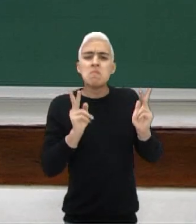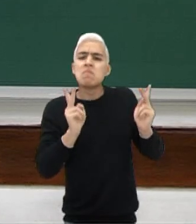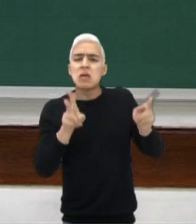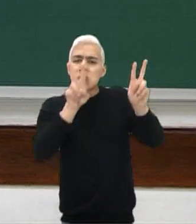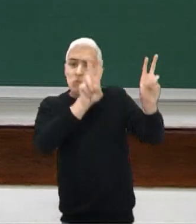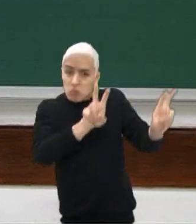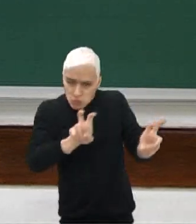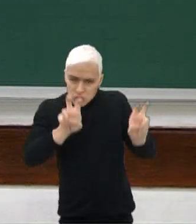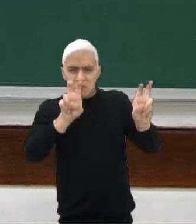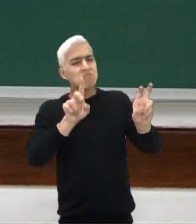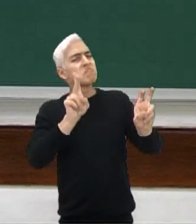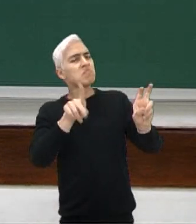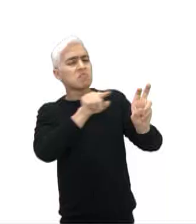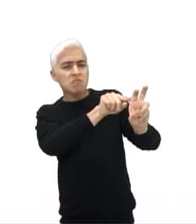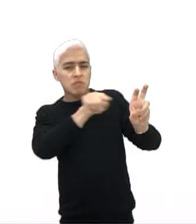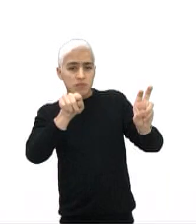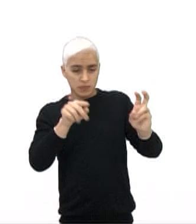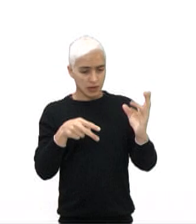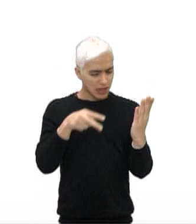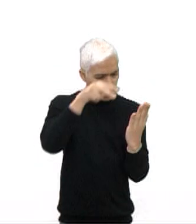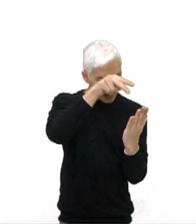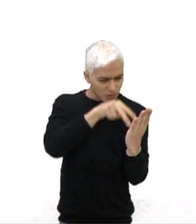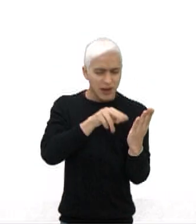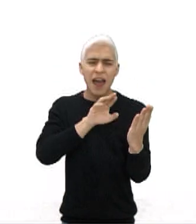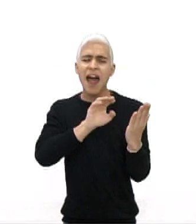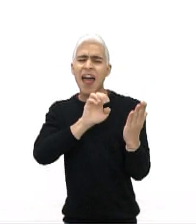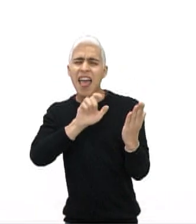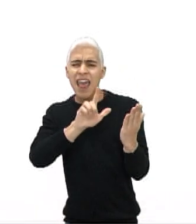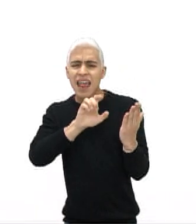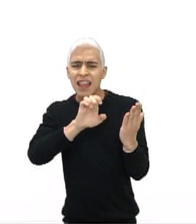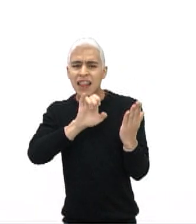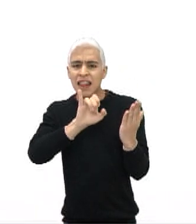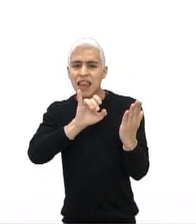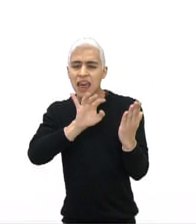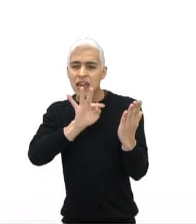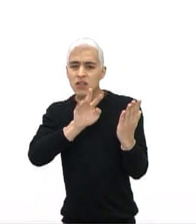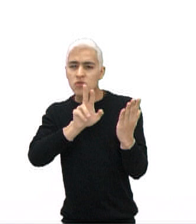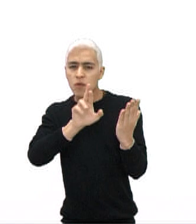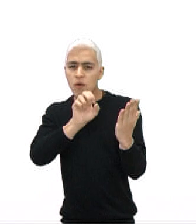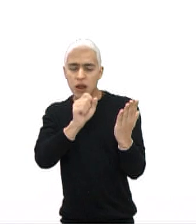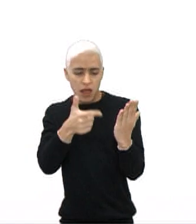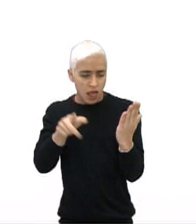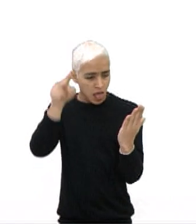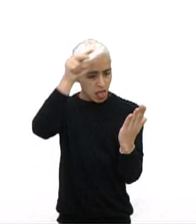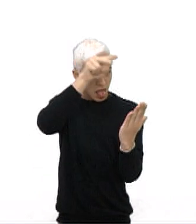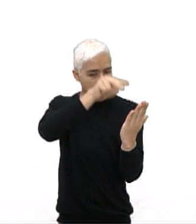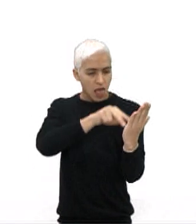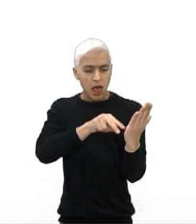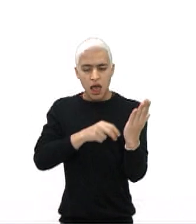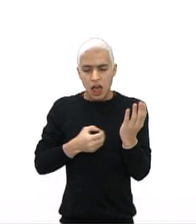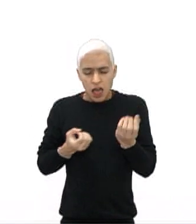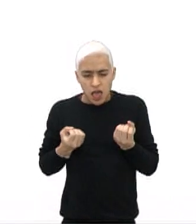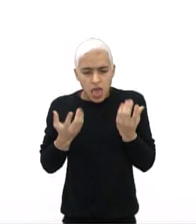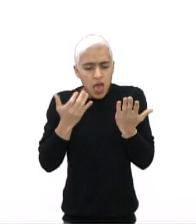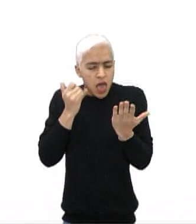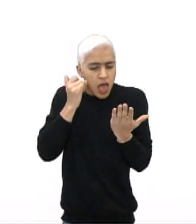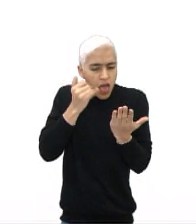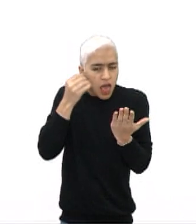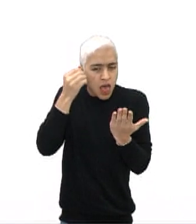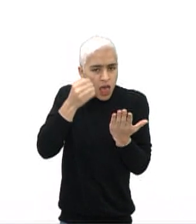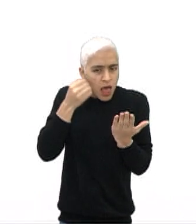temos. Olha só. Da leitura às releituras, um relato de experiências sobre literatura oral e